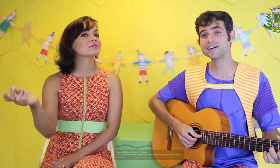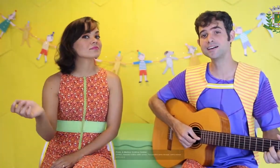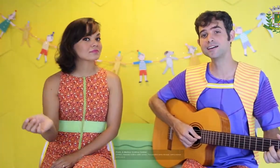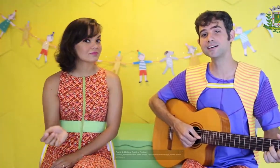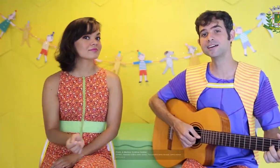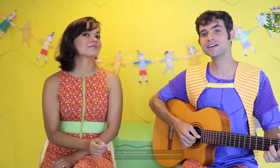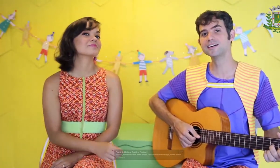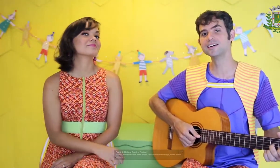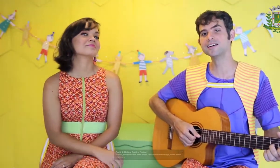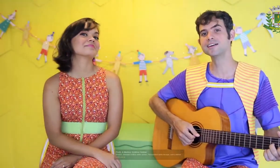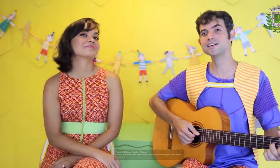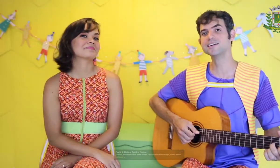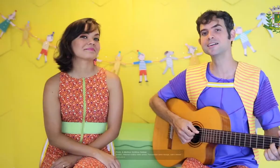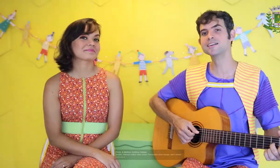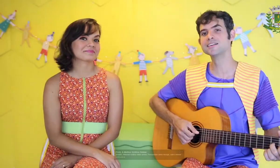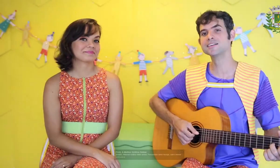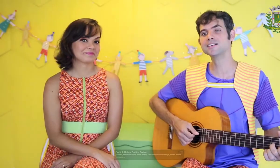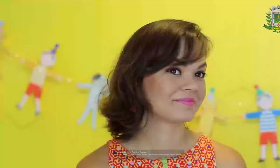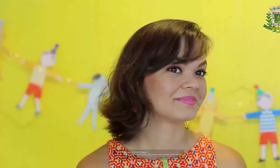espalhar.